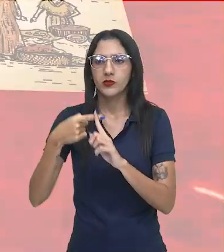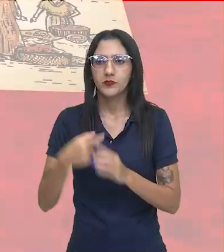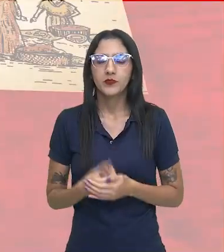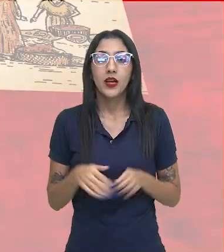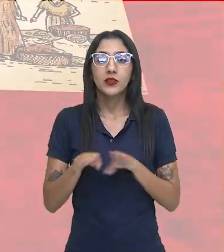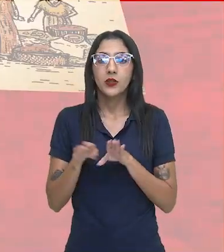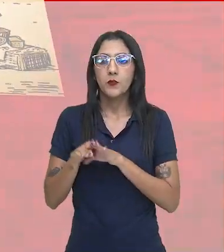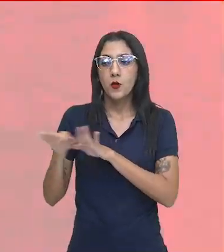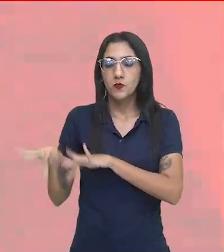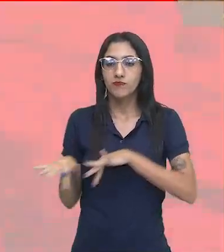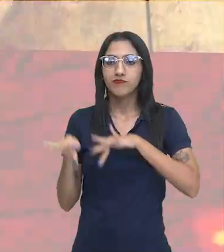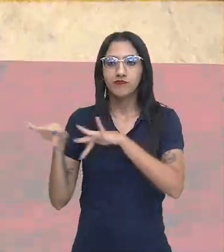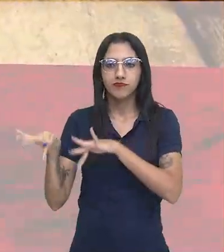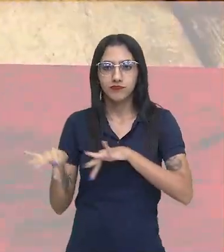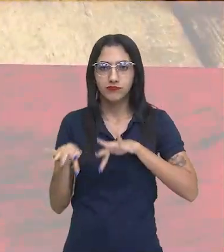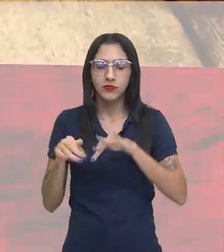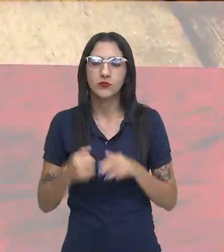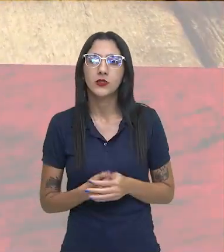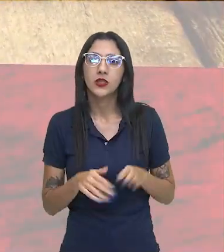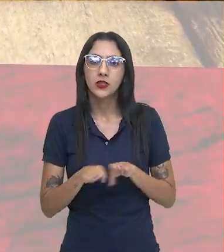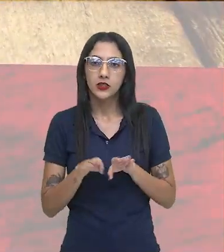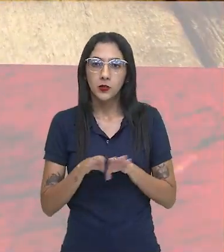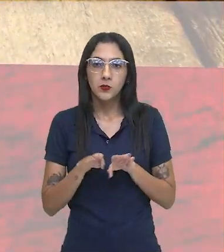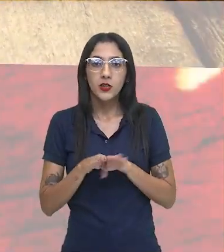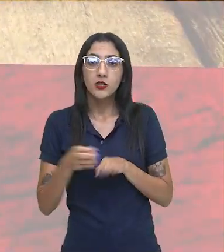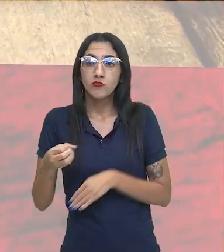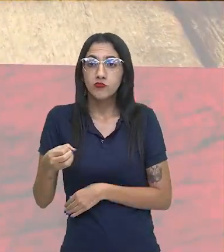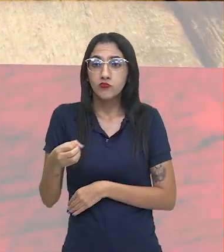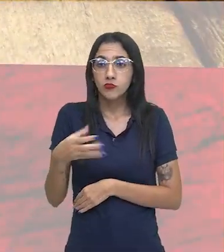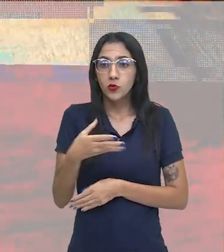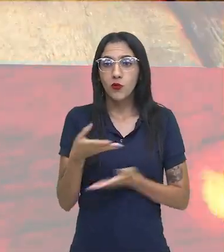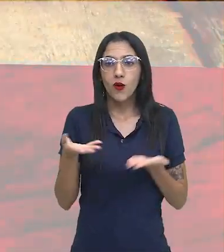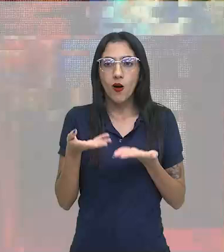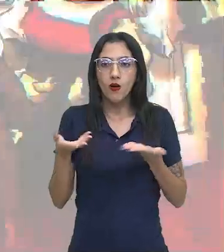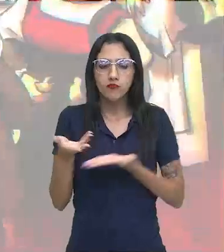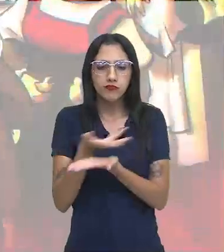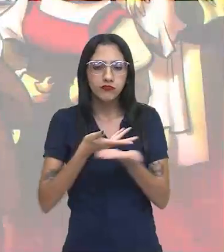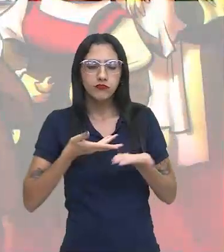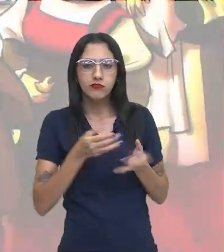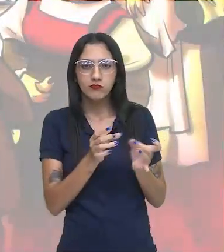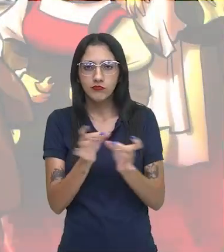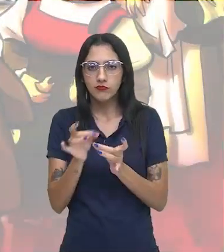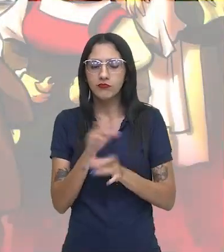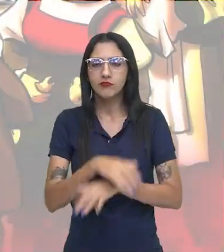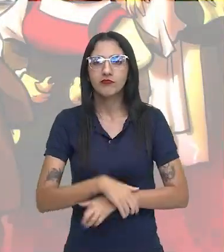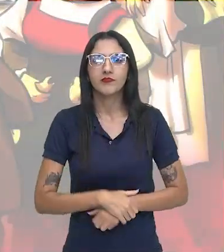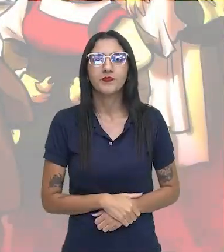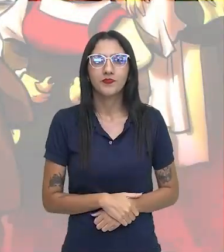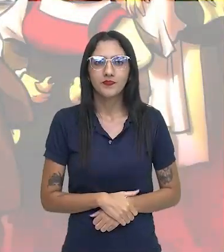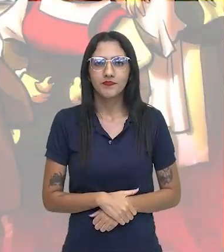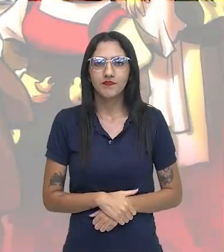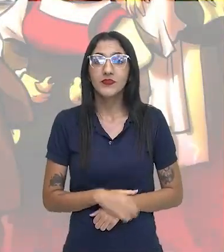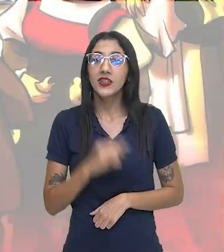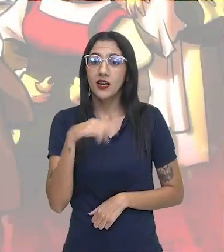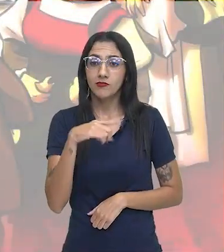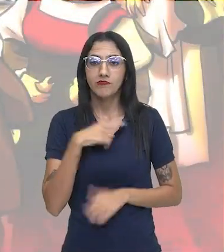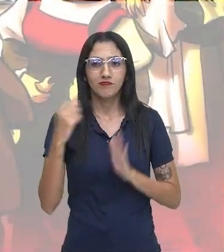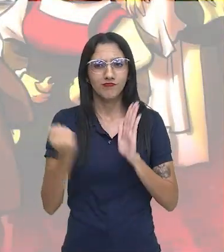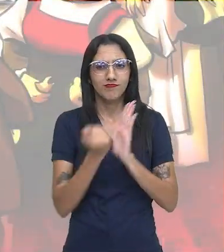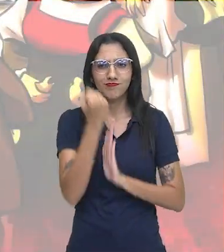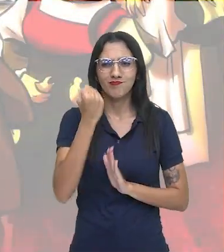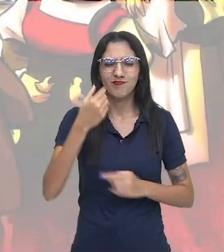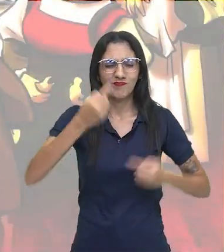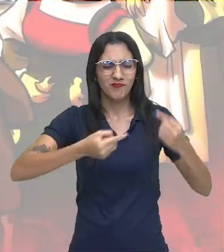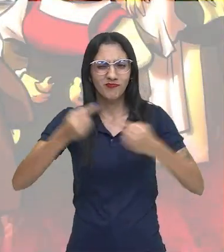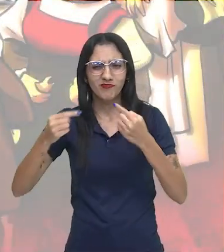produção feudal, o ressurgimento do modo de produção mercantil. Uma época marcada por muitos